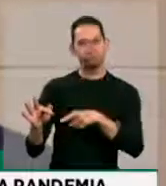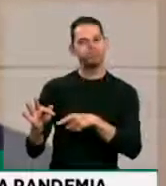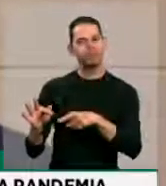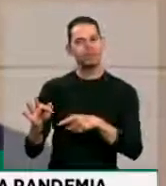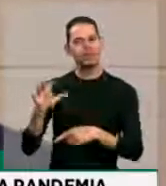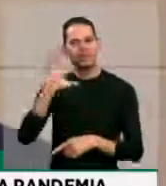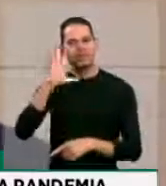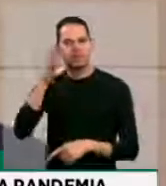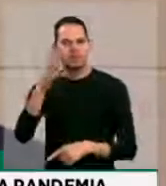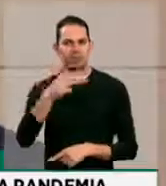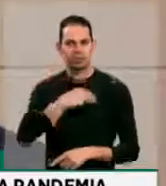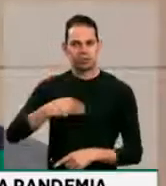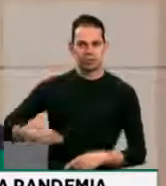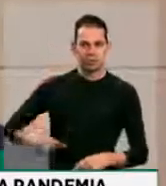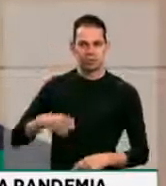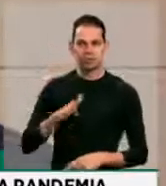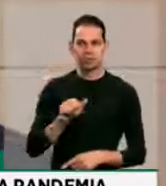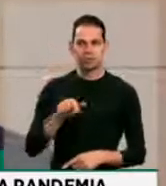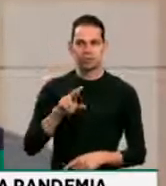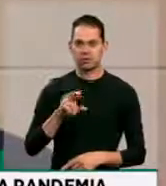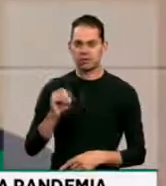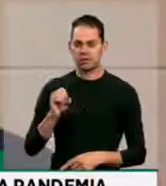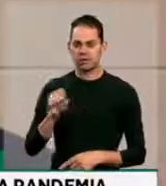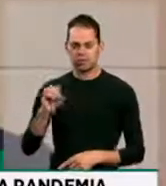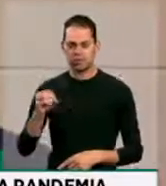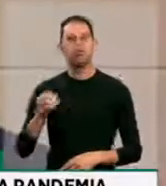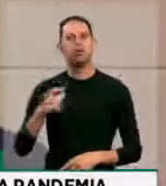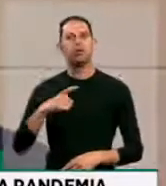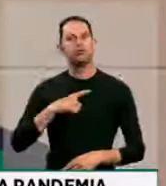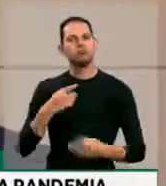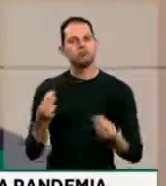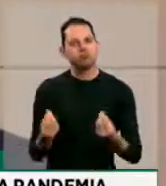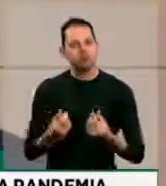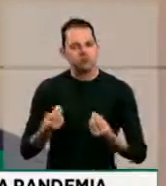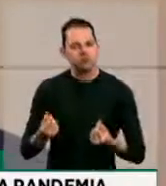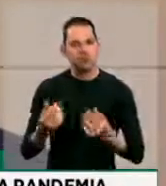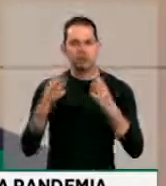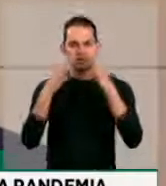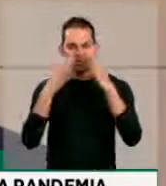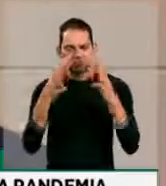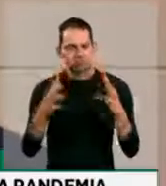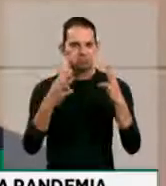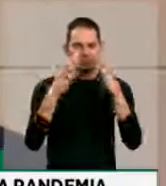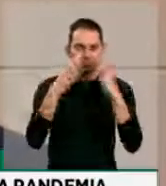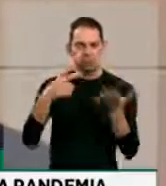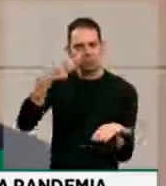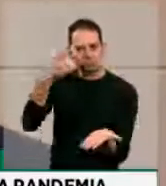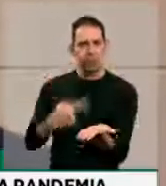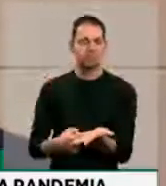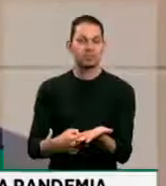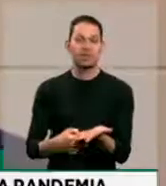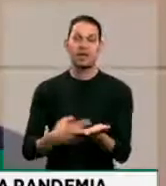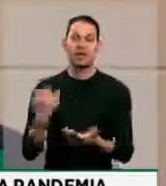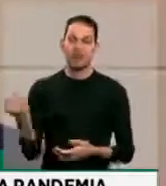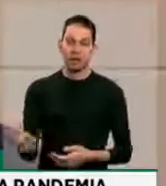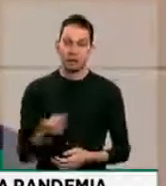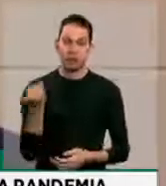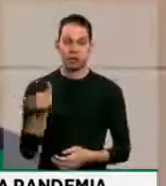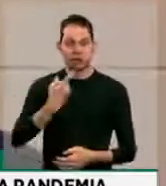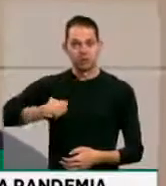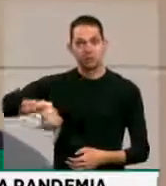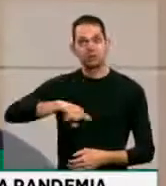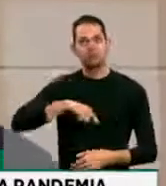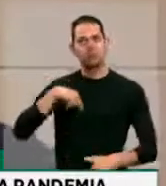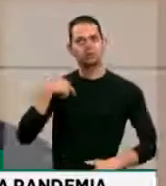Barroso, sensibilidade, atenção e compromisso com a defesa da Constituição. De forma que é muito importante que nos